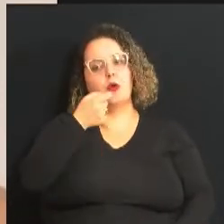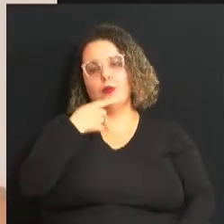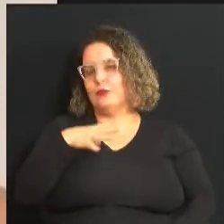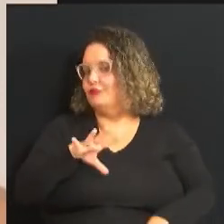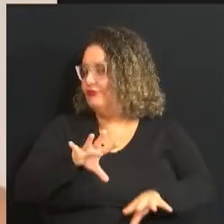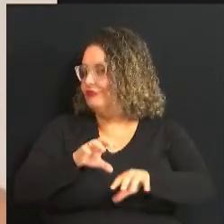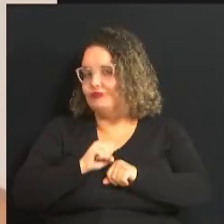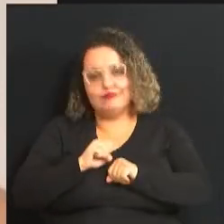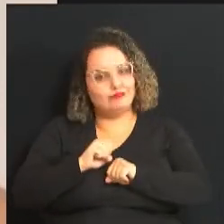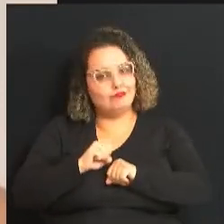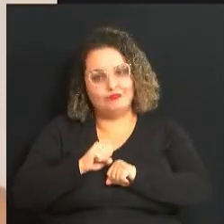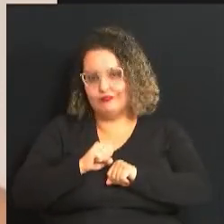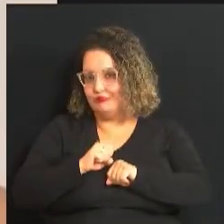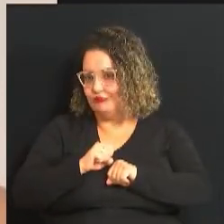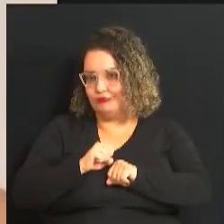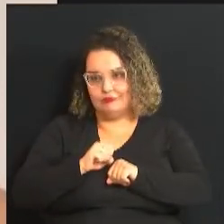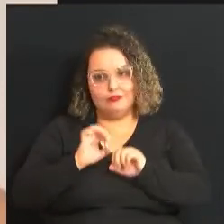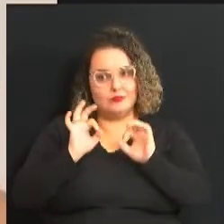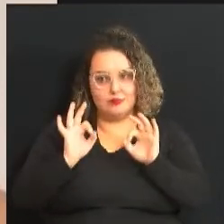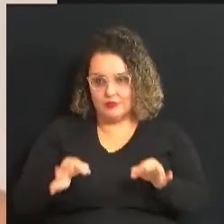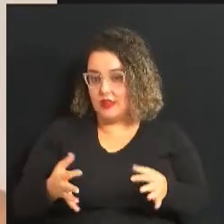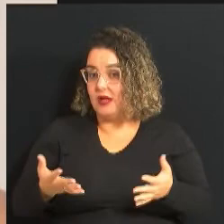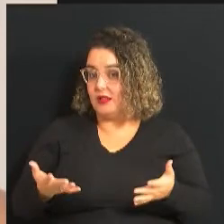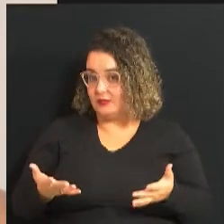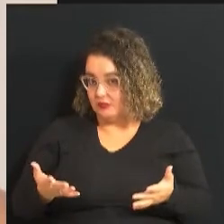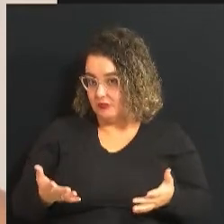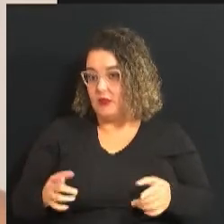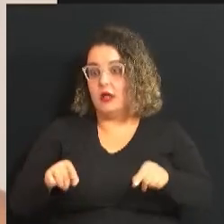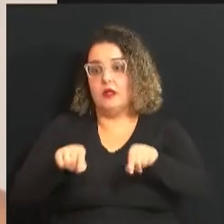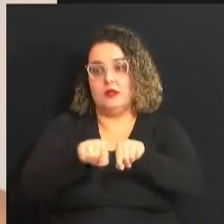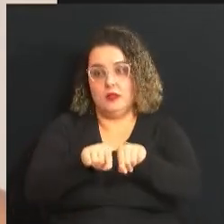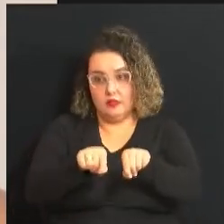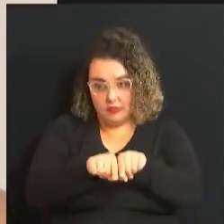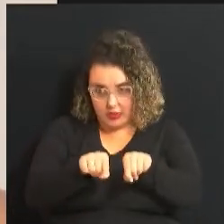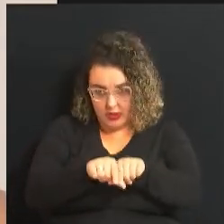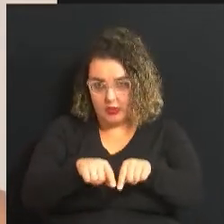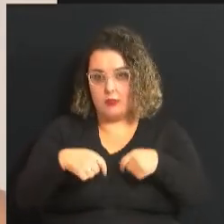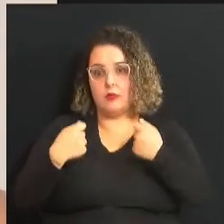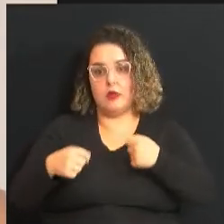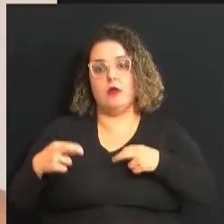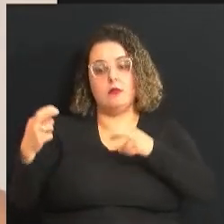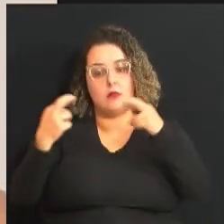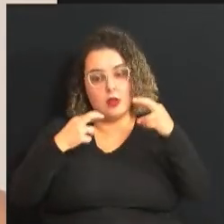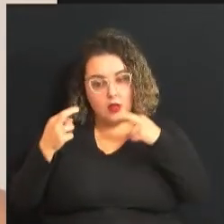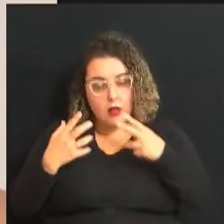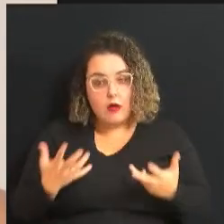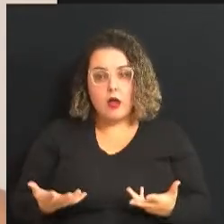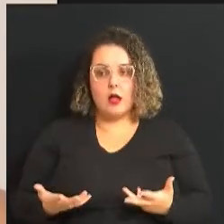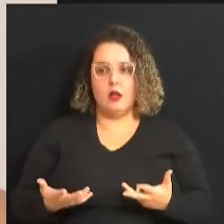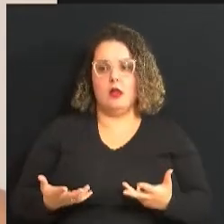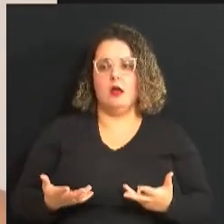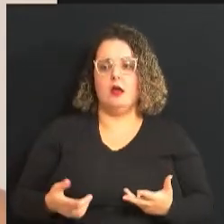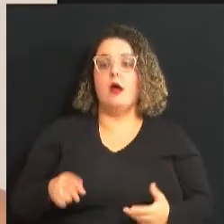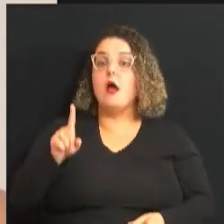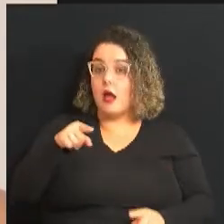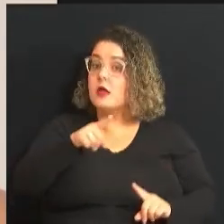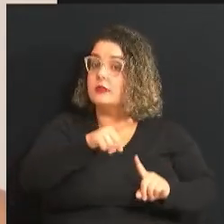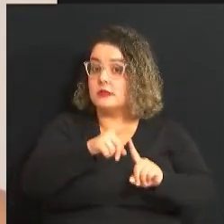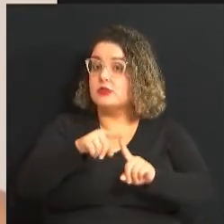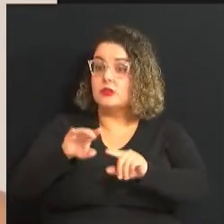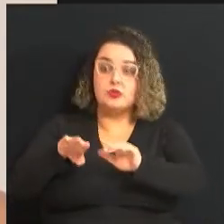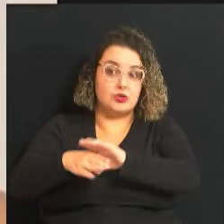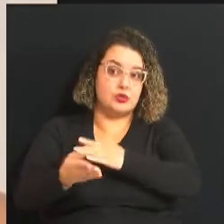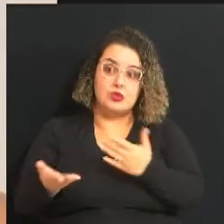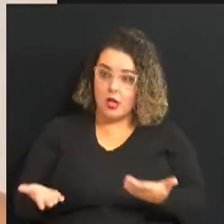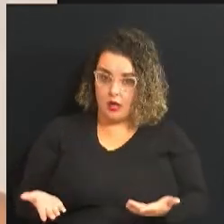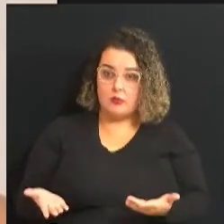absorver adequadamente. Então, também é uma situação que precisa ser avaliada. Então, é esse tipo de hábito, basicamente,